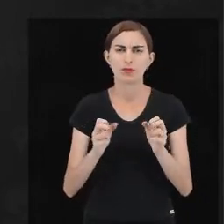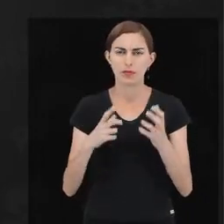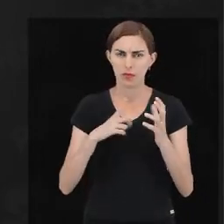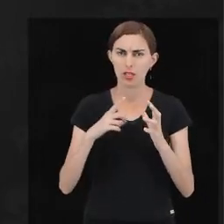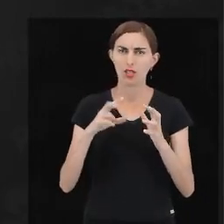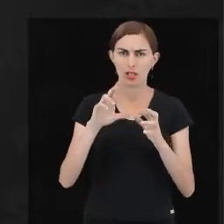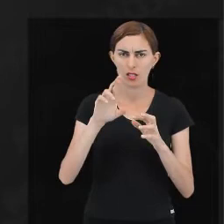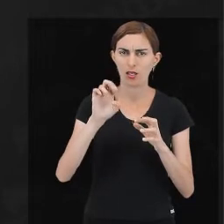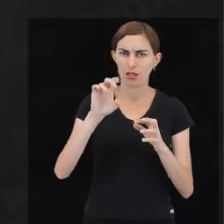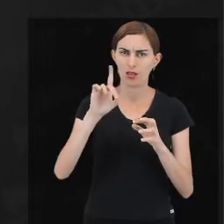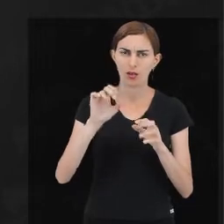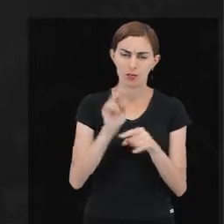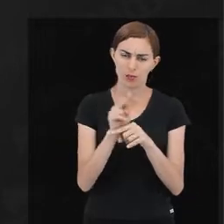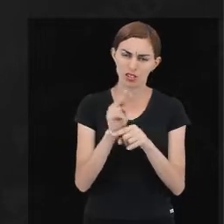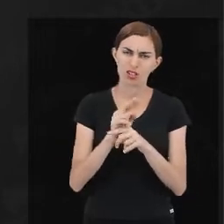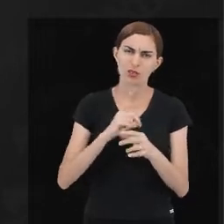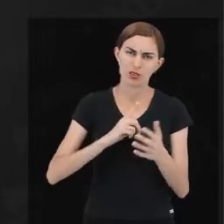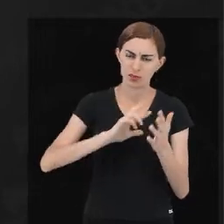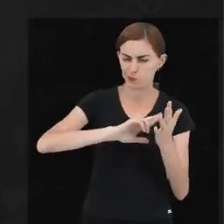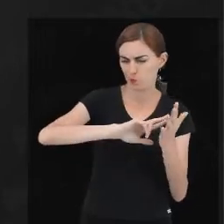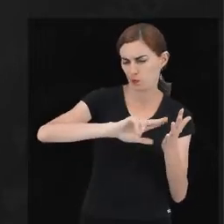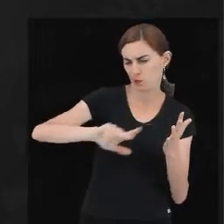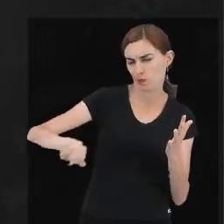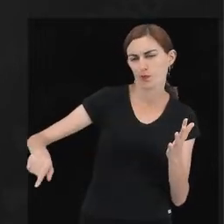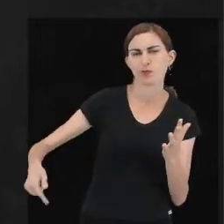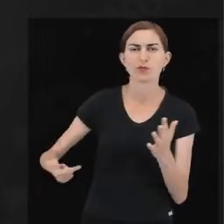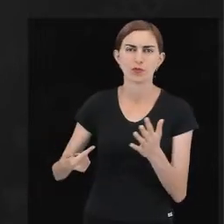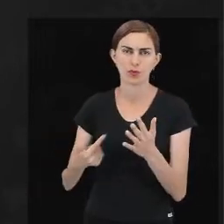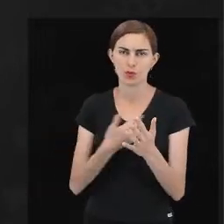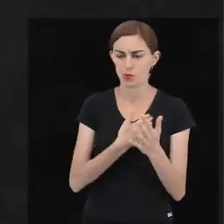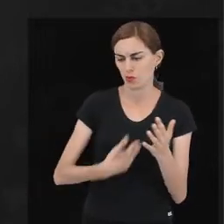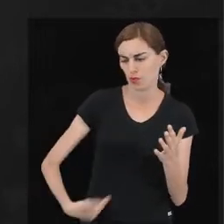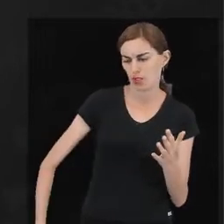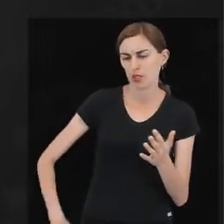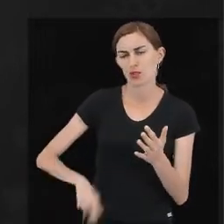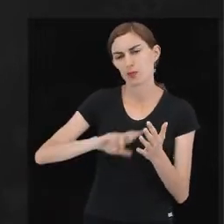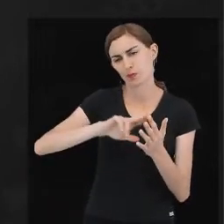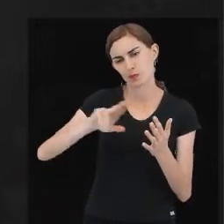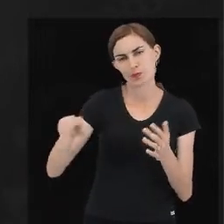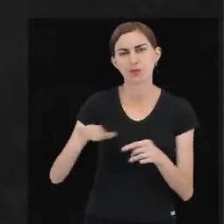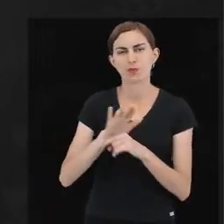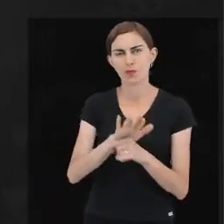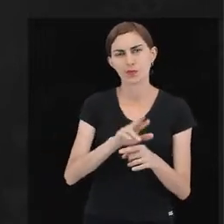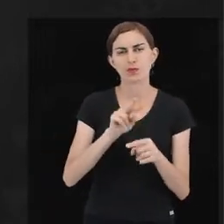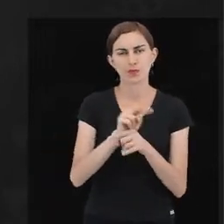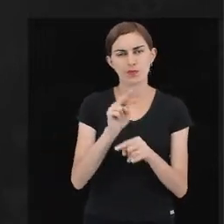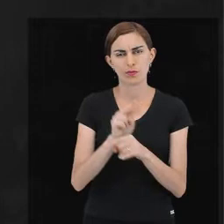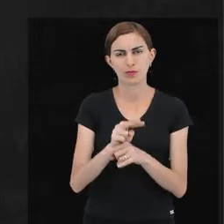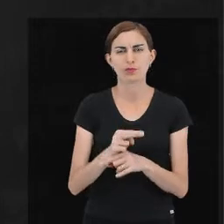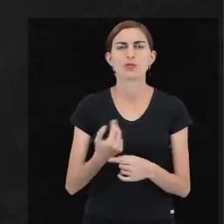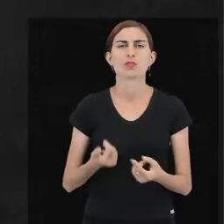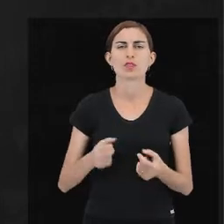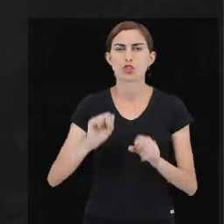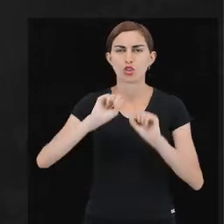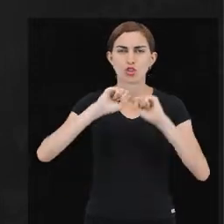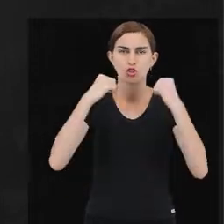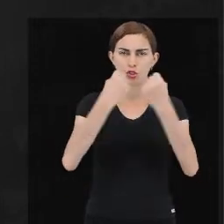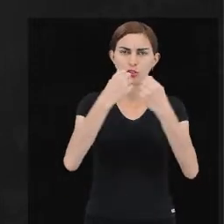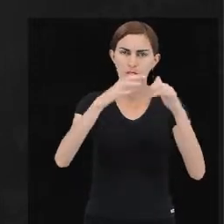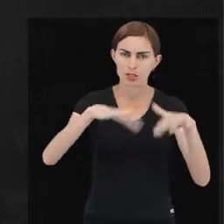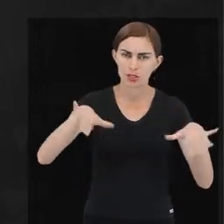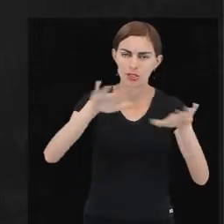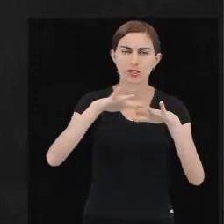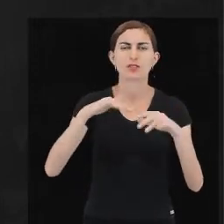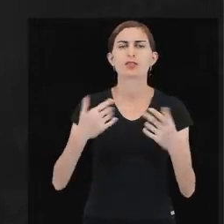essa rede de proteção envolve ações de várias instituições e áreas governamentais, ou não, que visam atuar em questões sociais